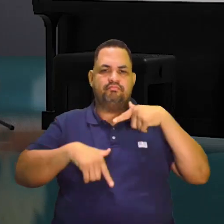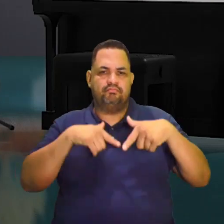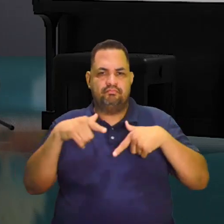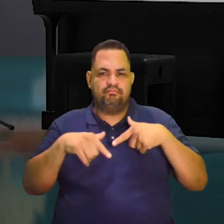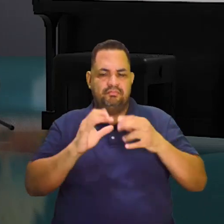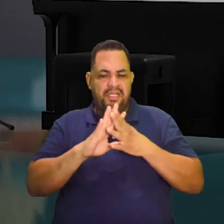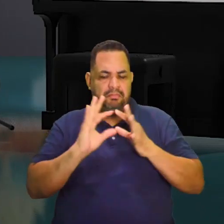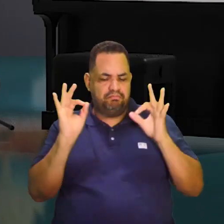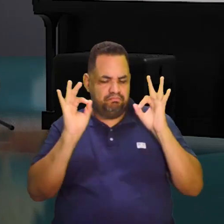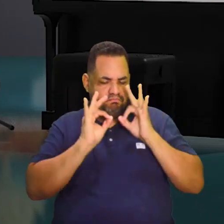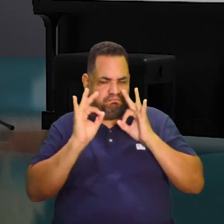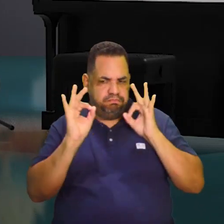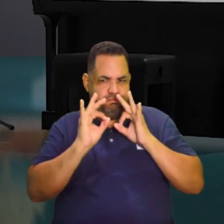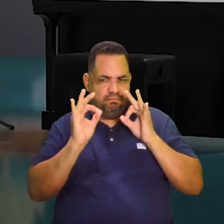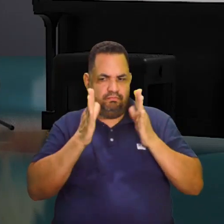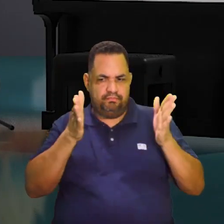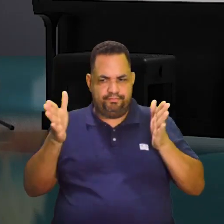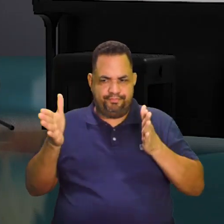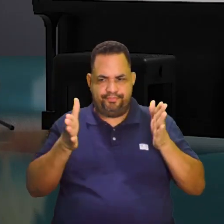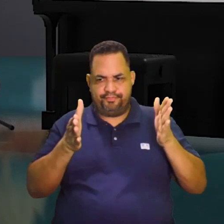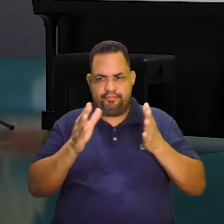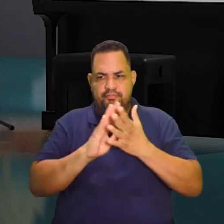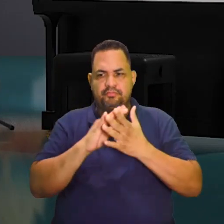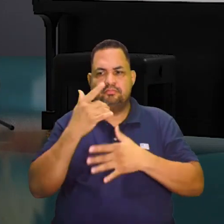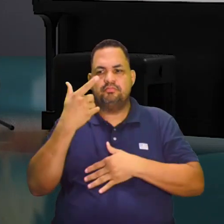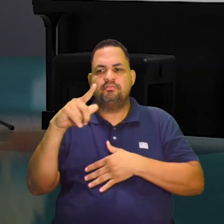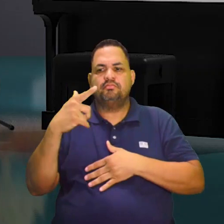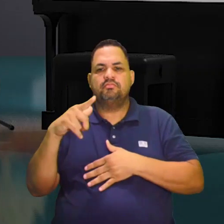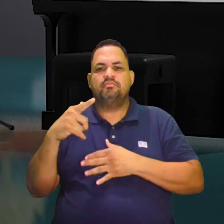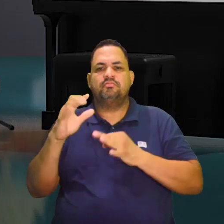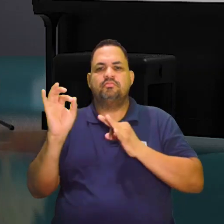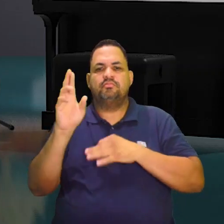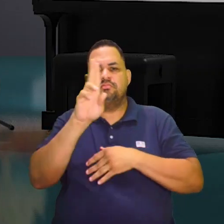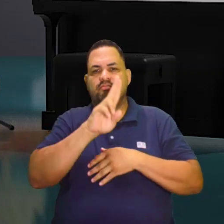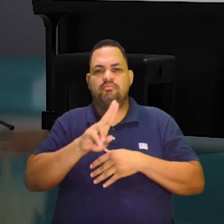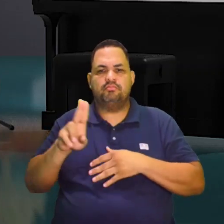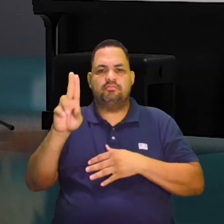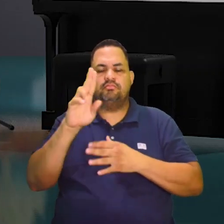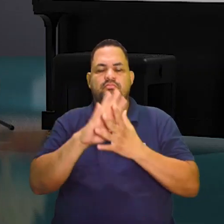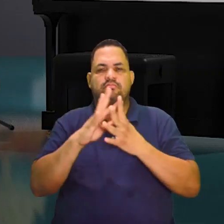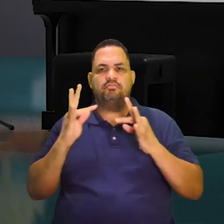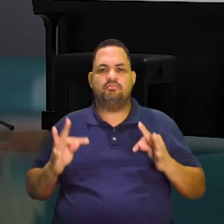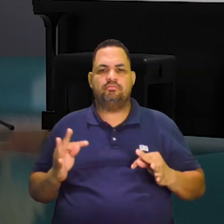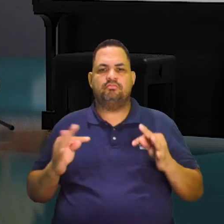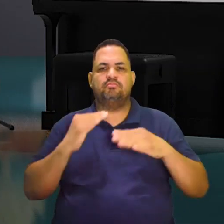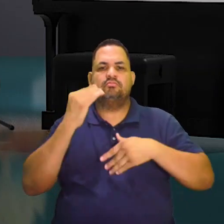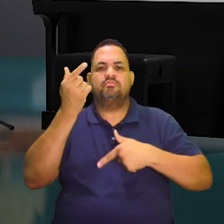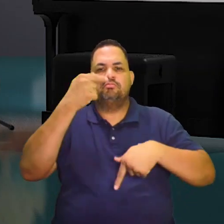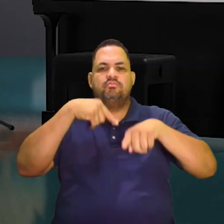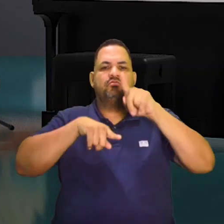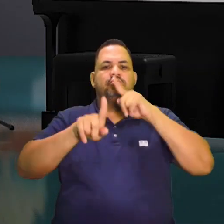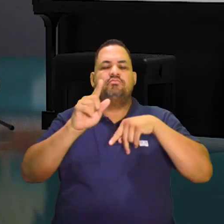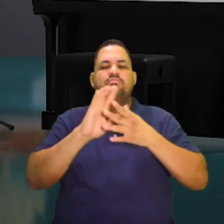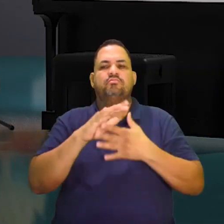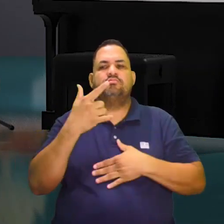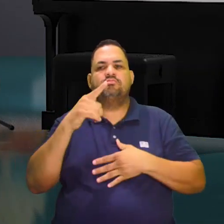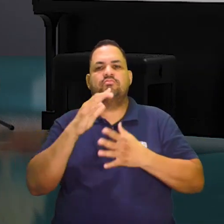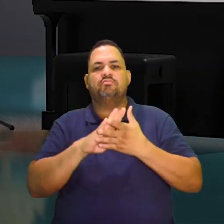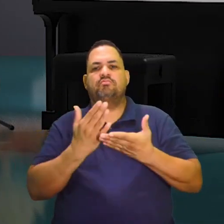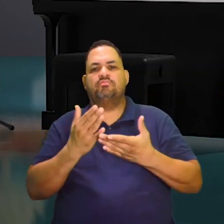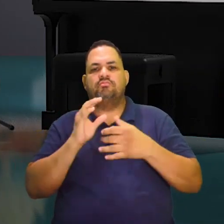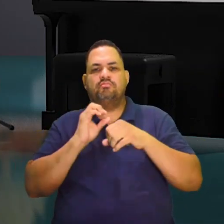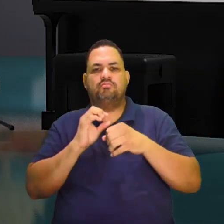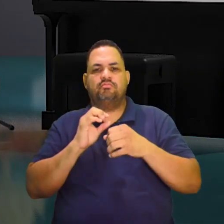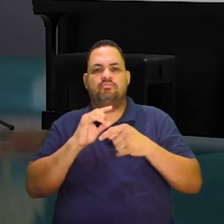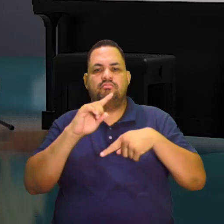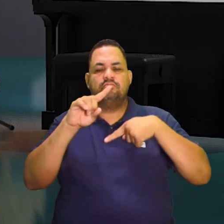trabalhos excelentes. Nesse período ainda não havia a utilização de muitas técnicas avançadas, técnicas